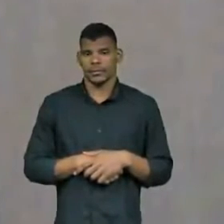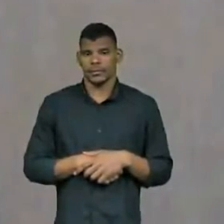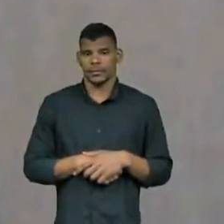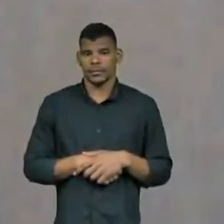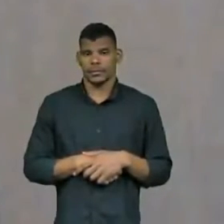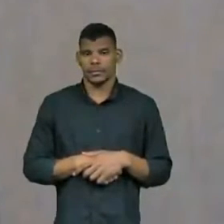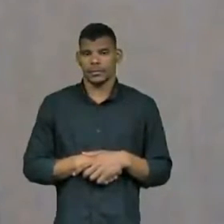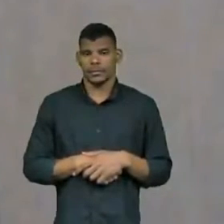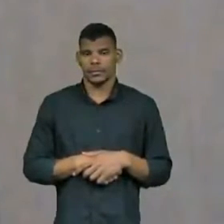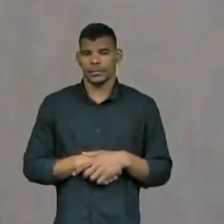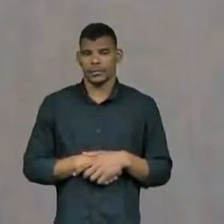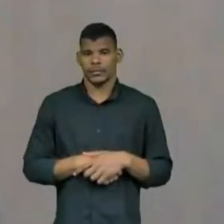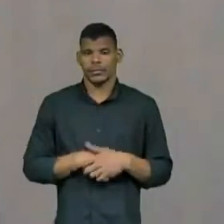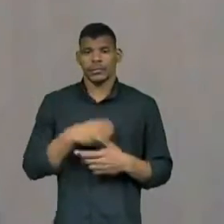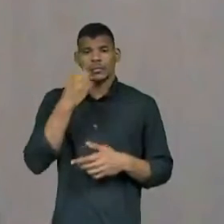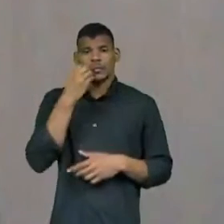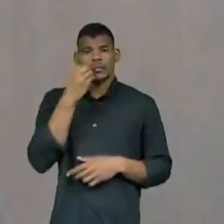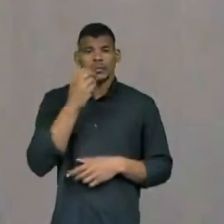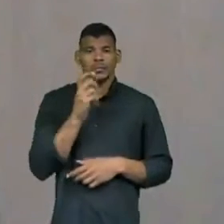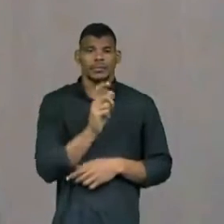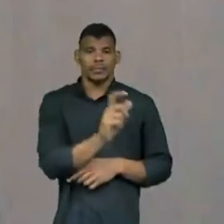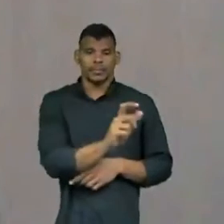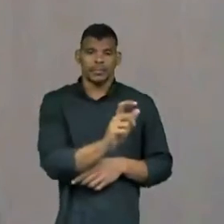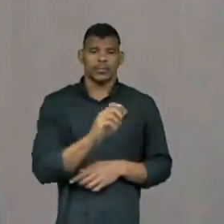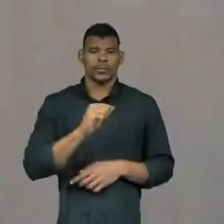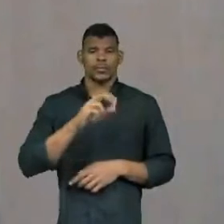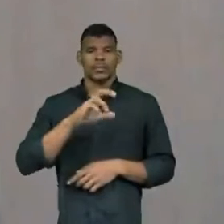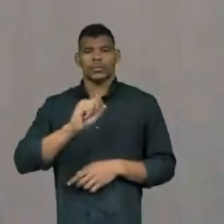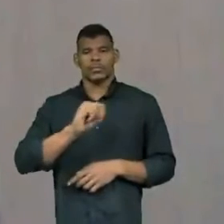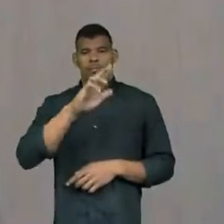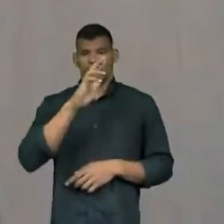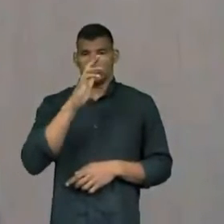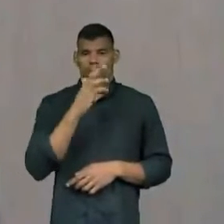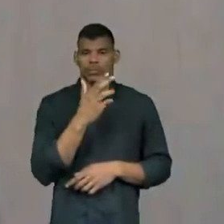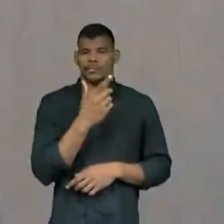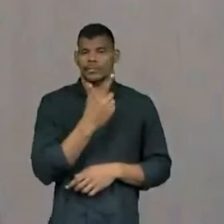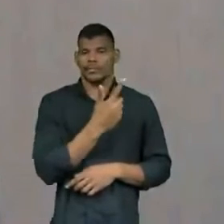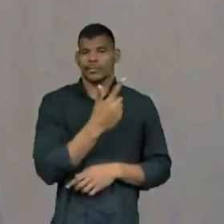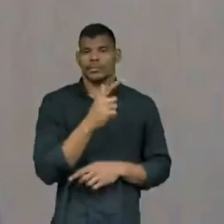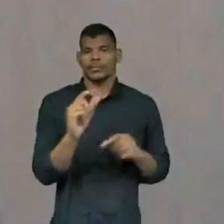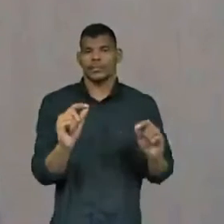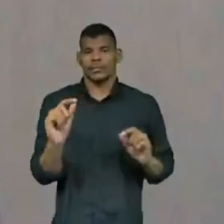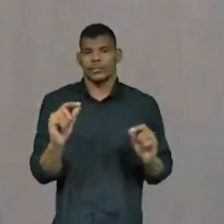diferente e tentar acusar os outros de